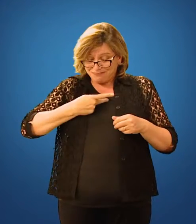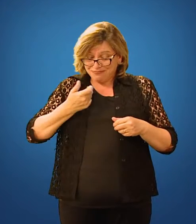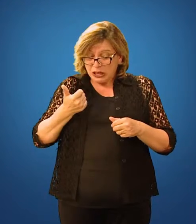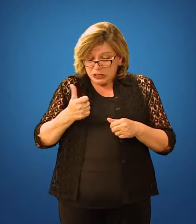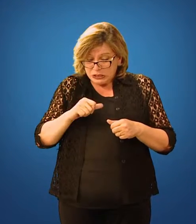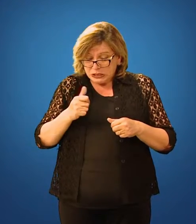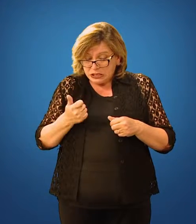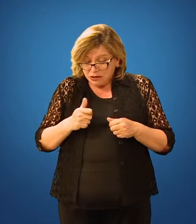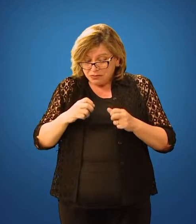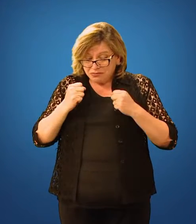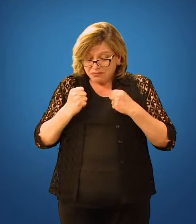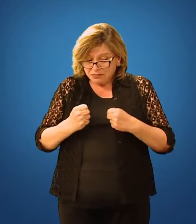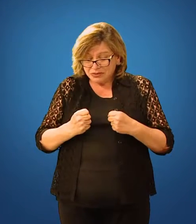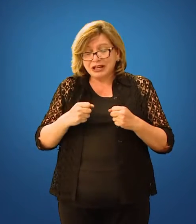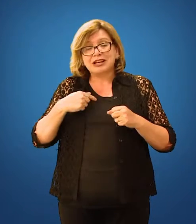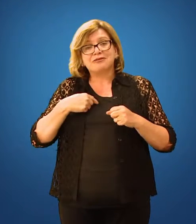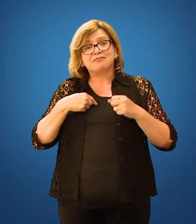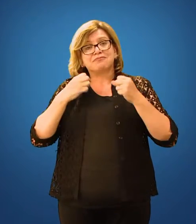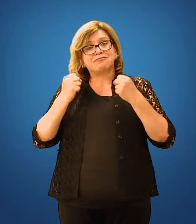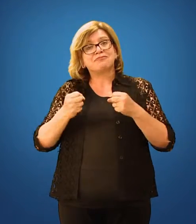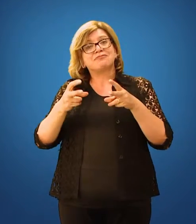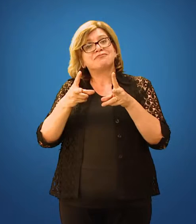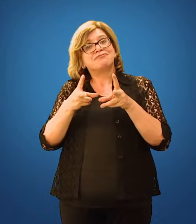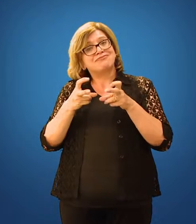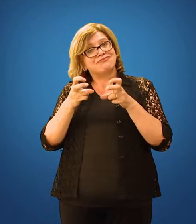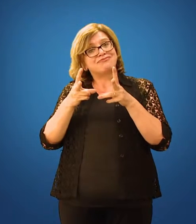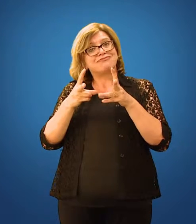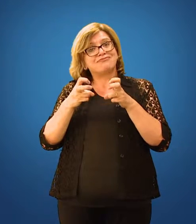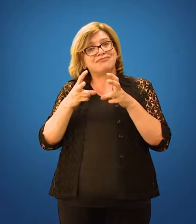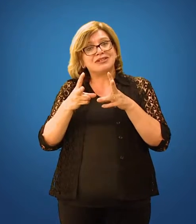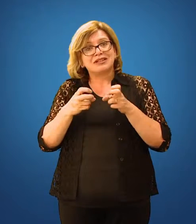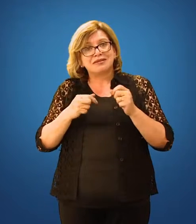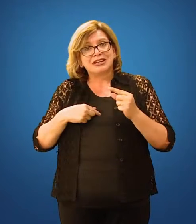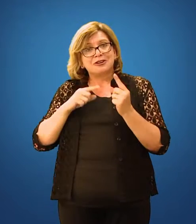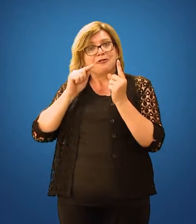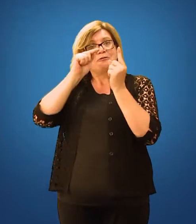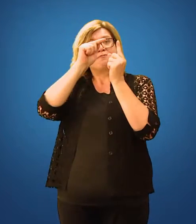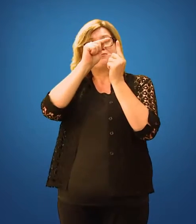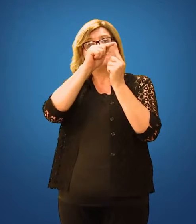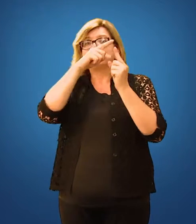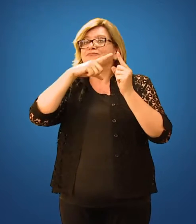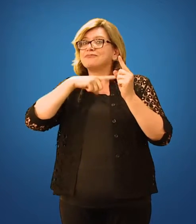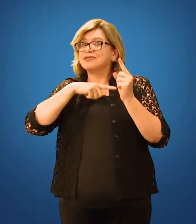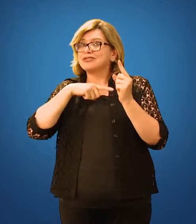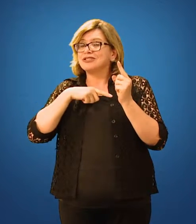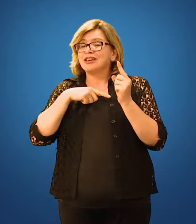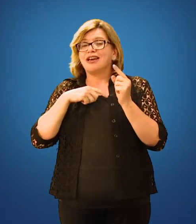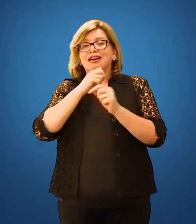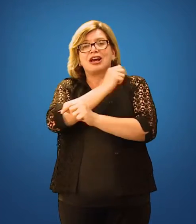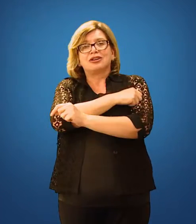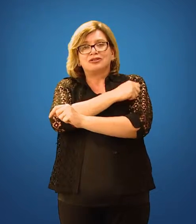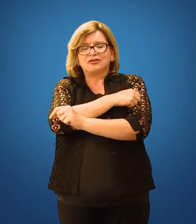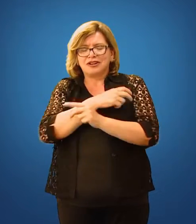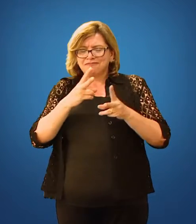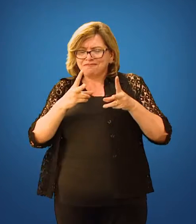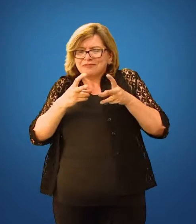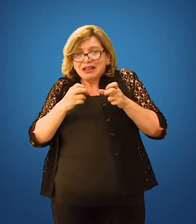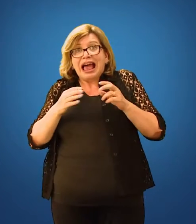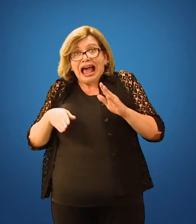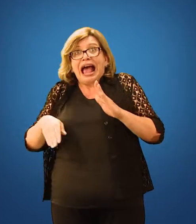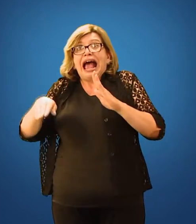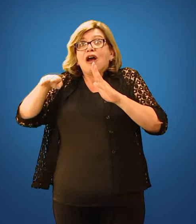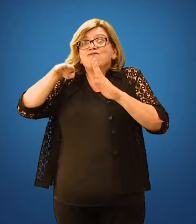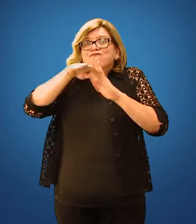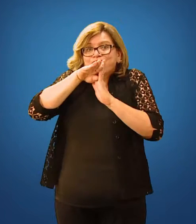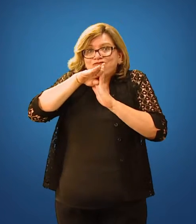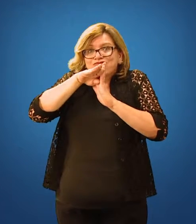de perceber, né? Eu dou condições para o aluno perceber que ele tinha uma meta e ele mesmo vai avaliar se ele chegou, está próximo ou o que